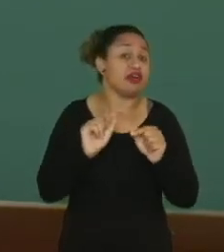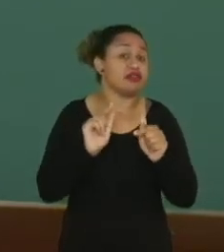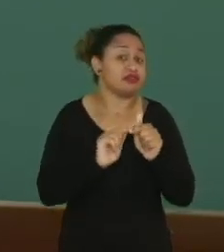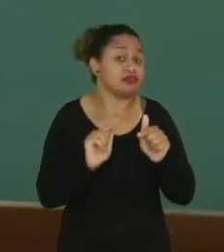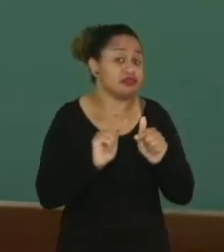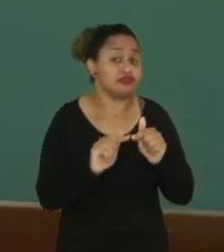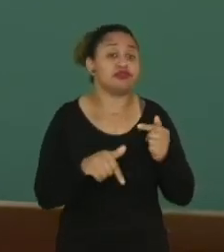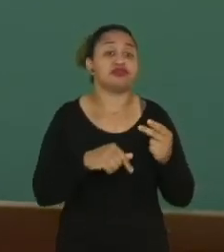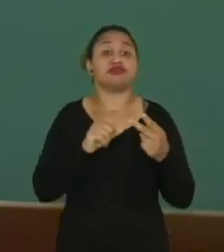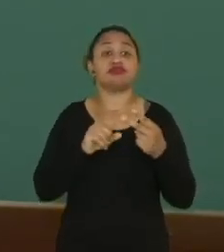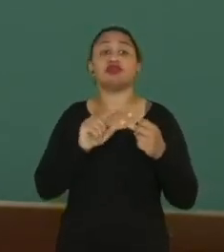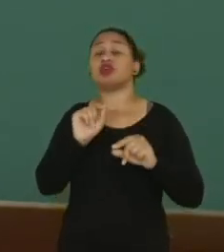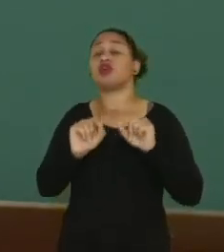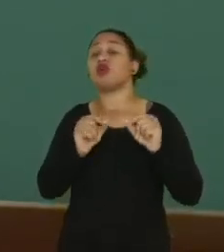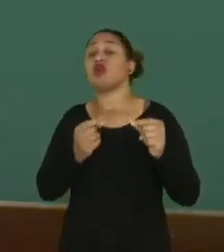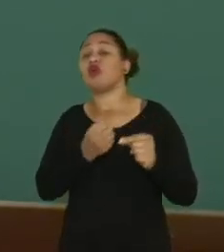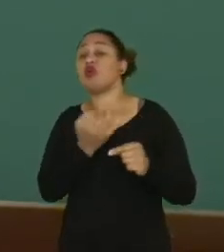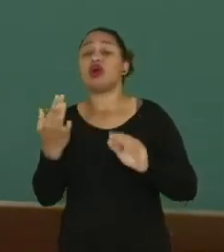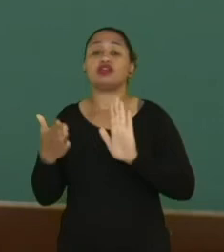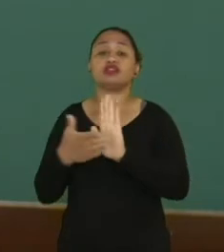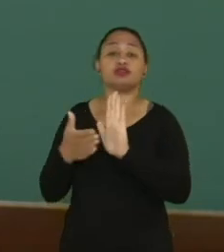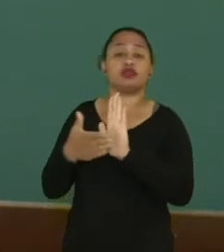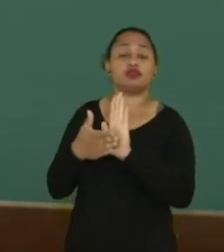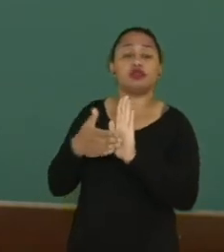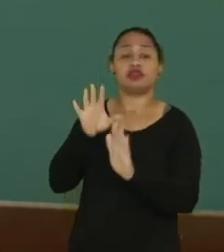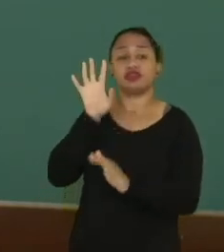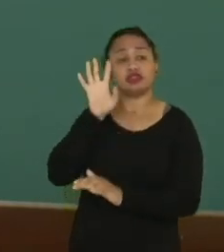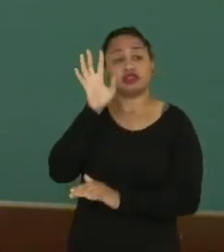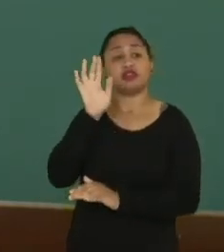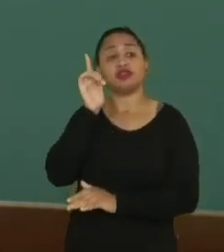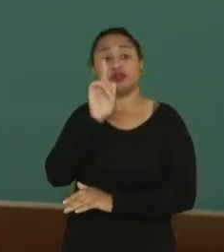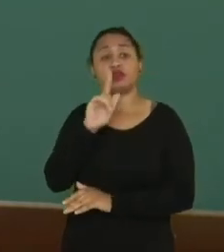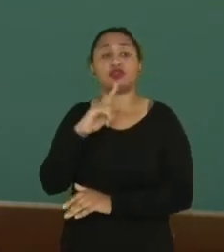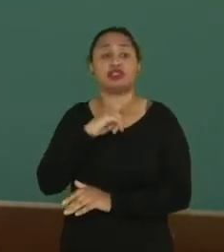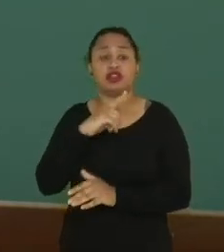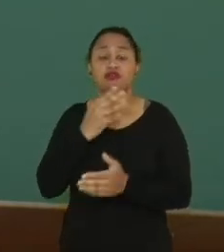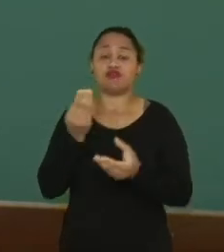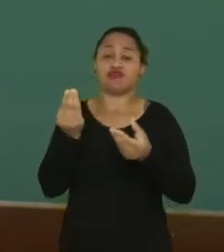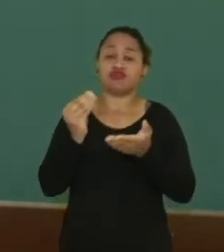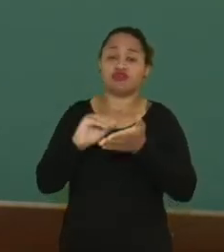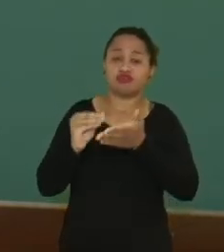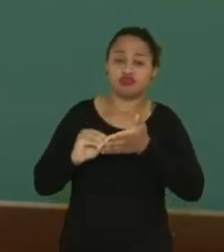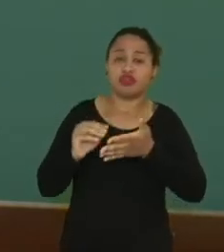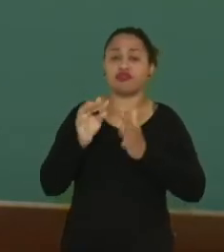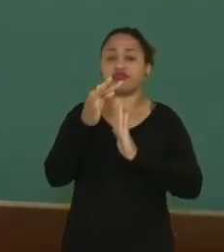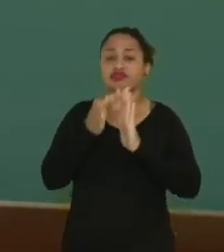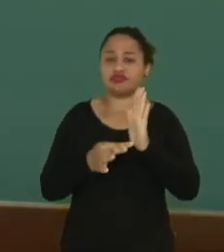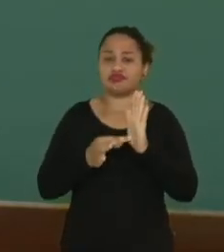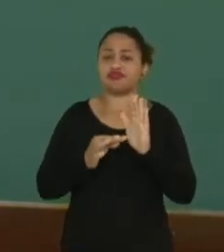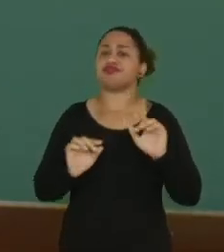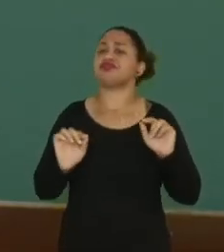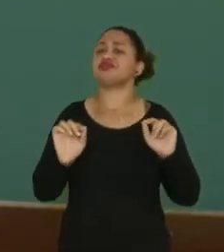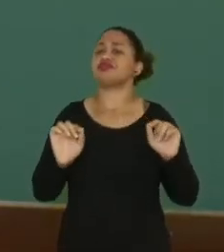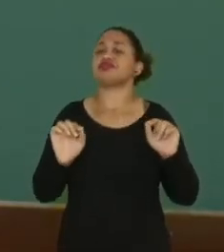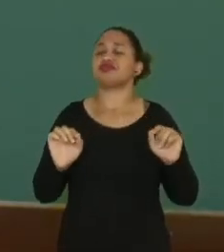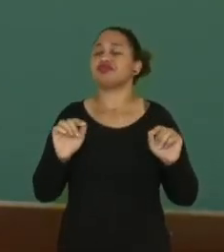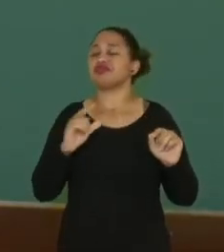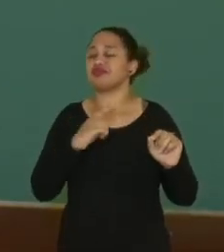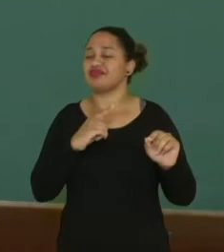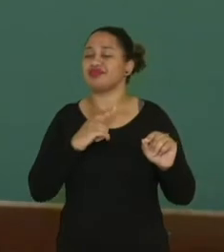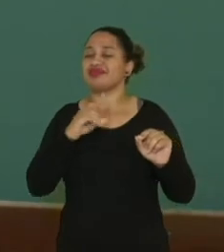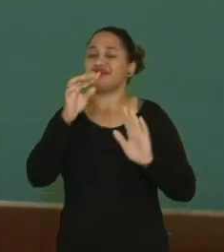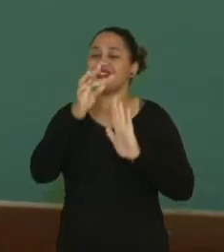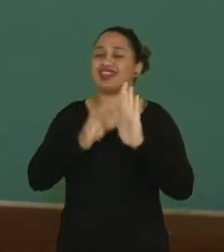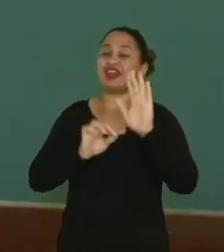né quais seriam as propostas de solução para compor o seu editorial bom e o que nós sabemos sobre o